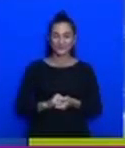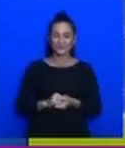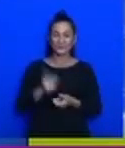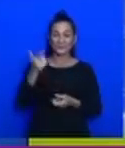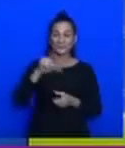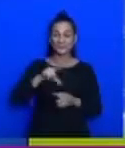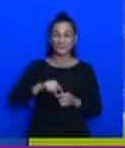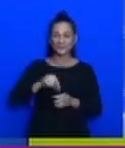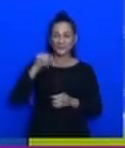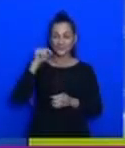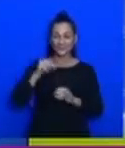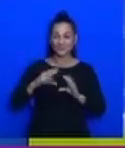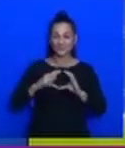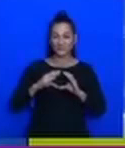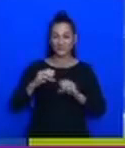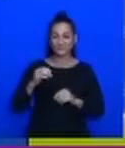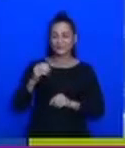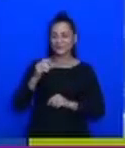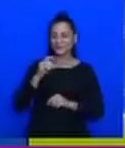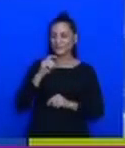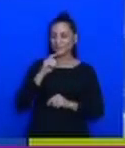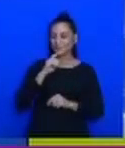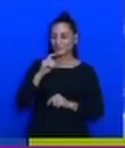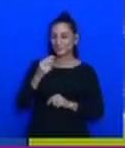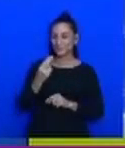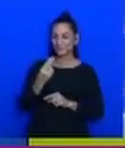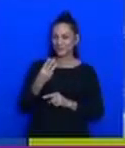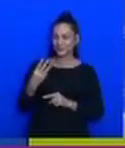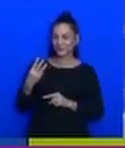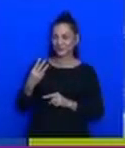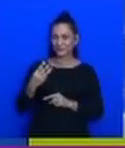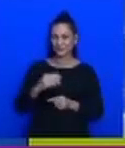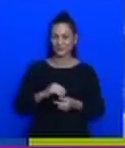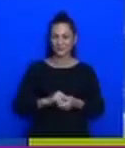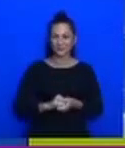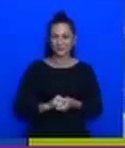Próximo número sorteado. Verde 23.